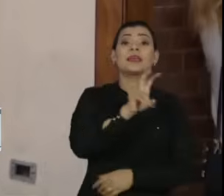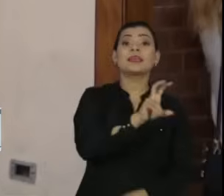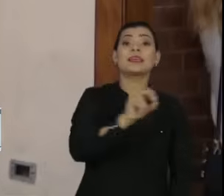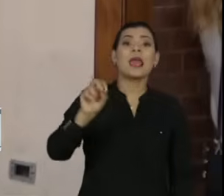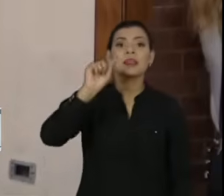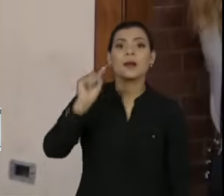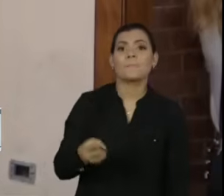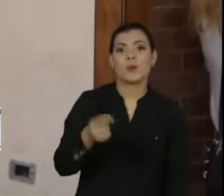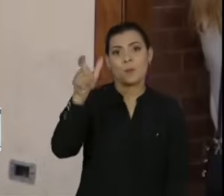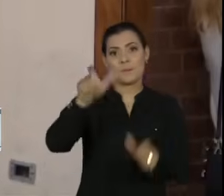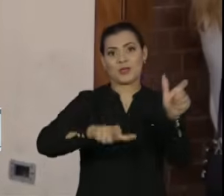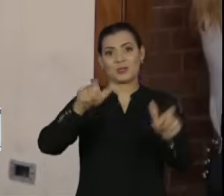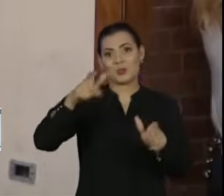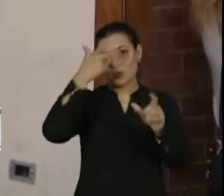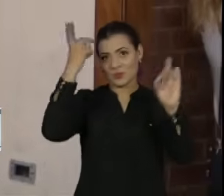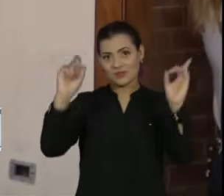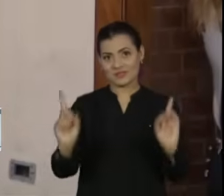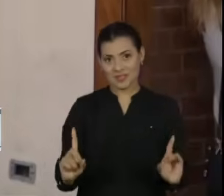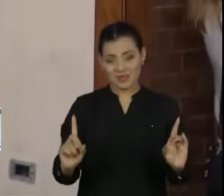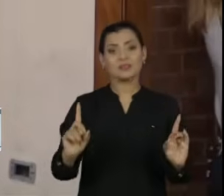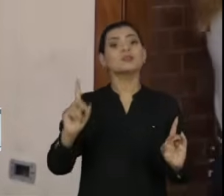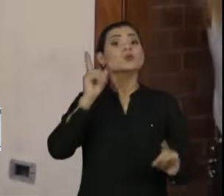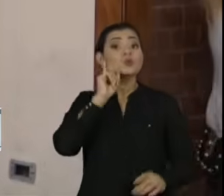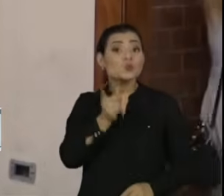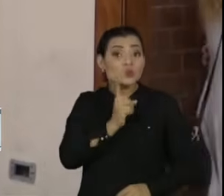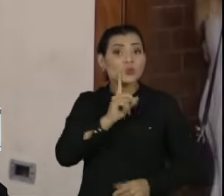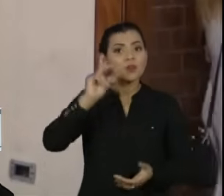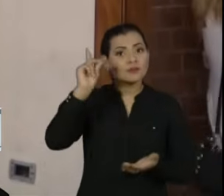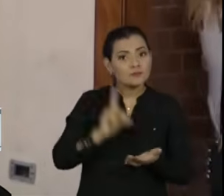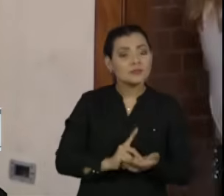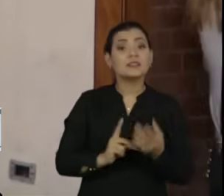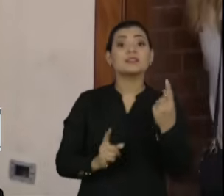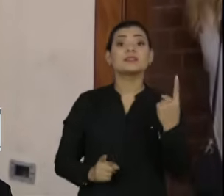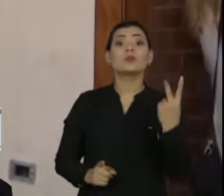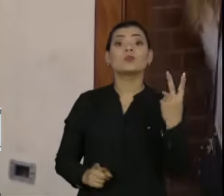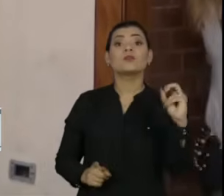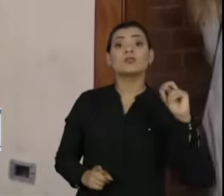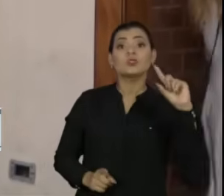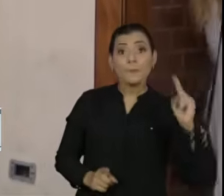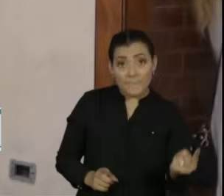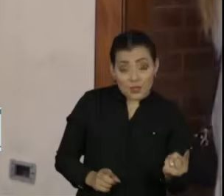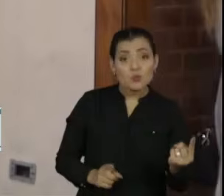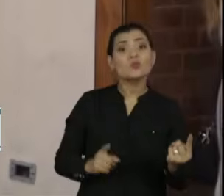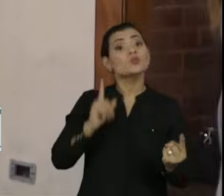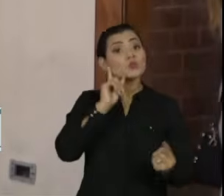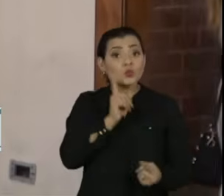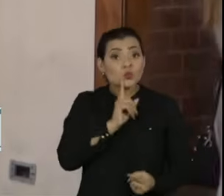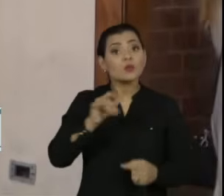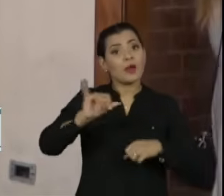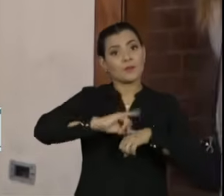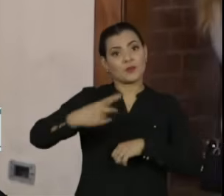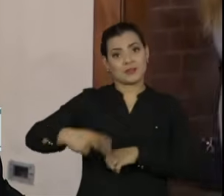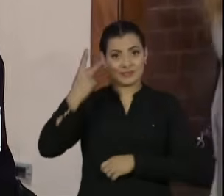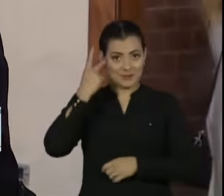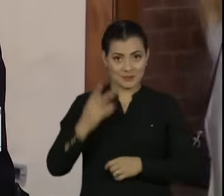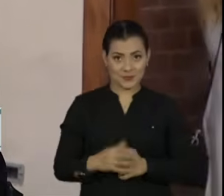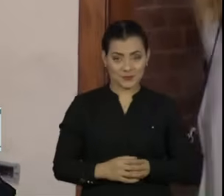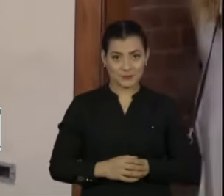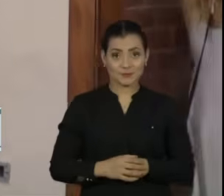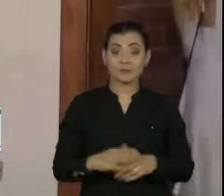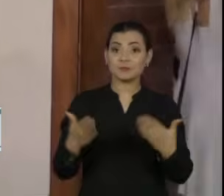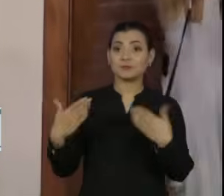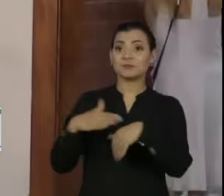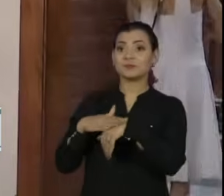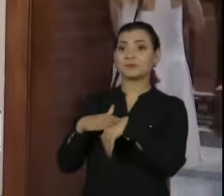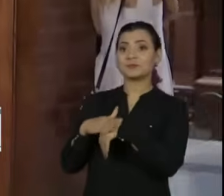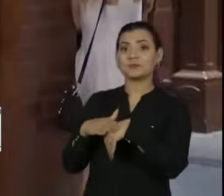mil pessoas com deficiência auditiva, 120 mil delas vivem aqui na capital paulista. Vou conversar agora